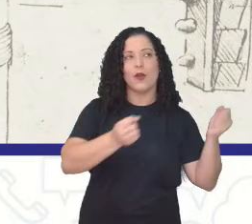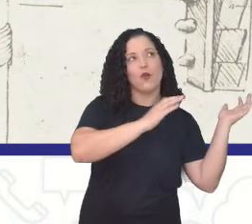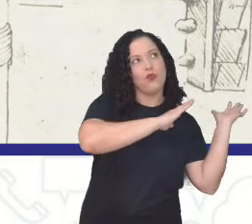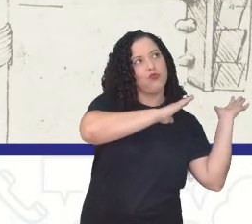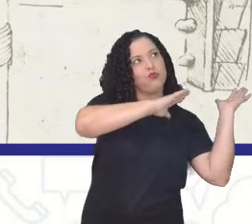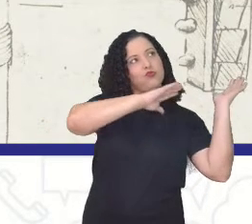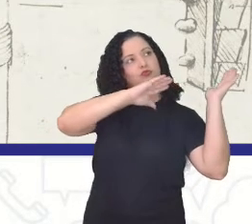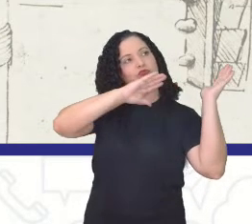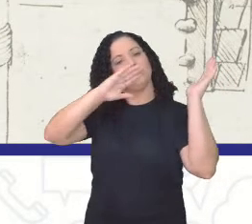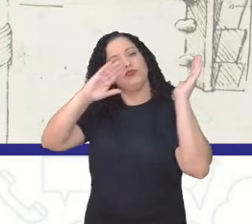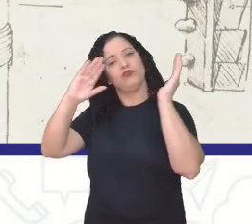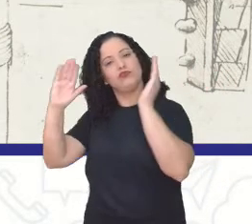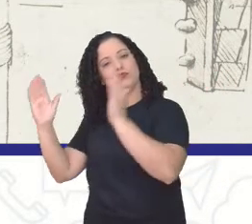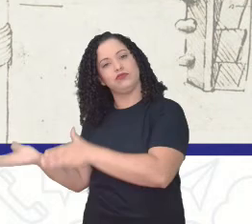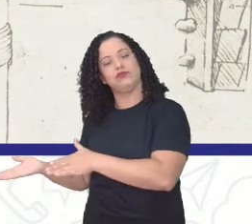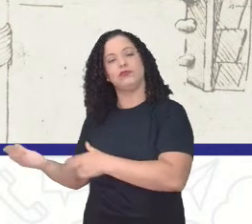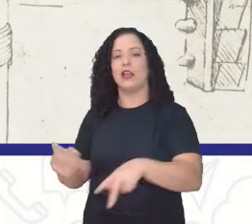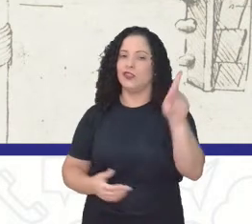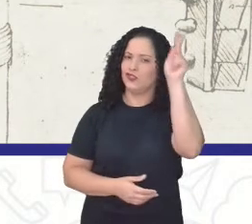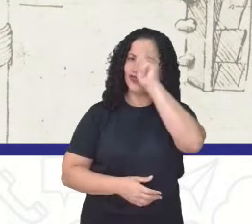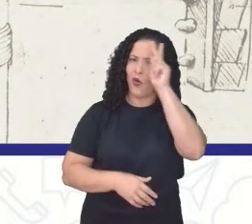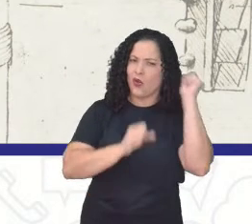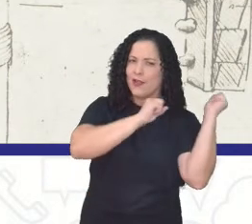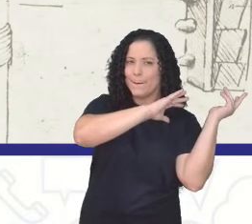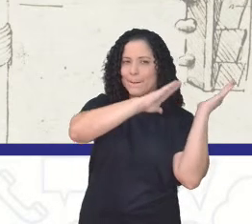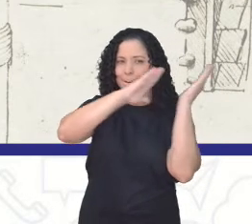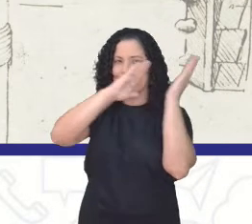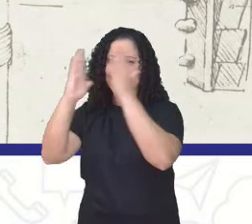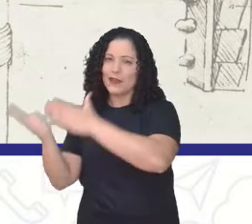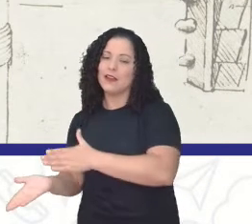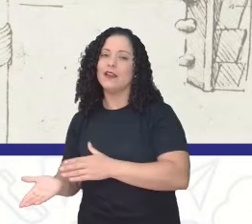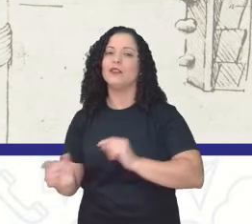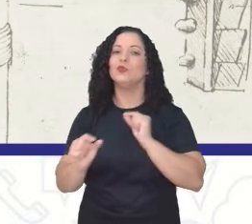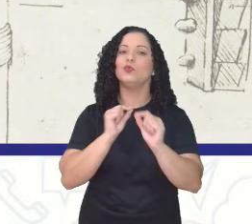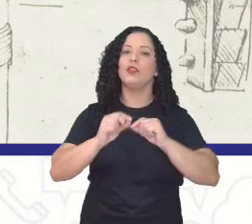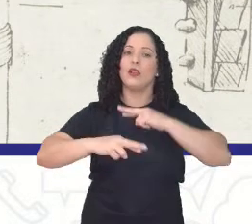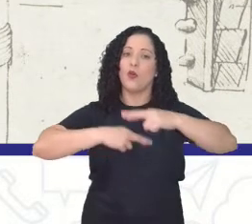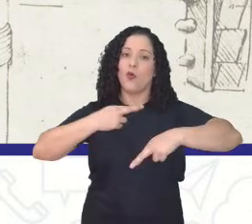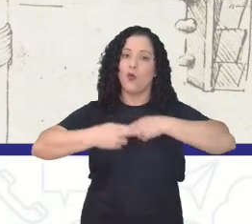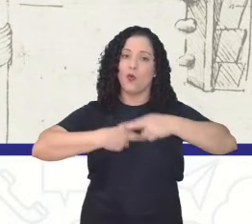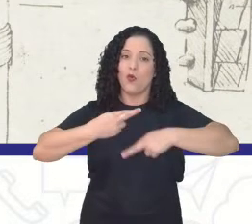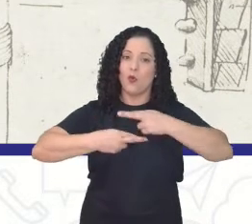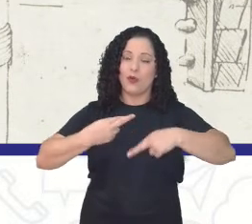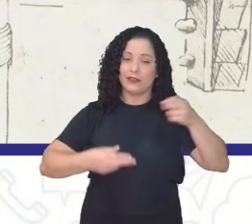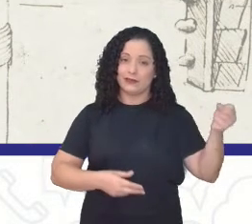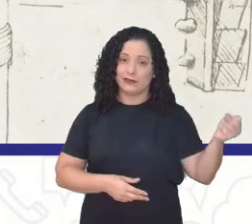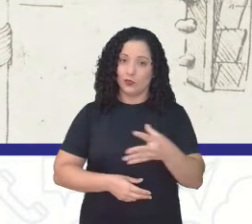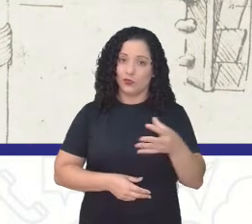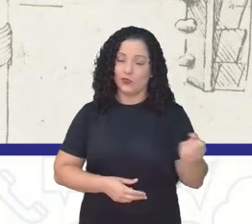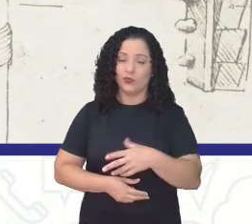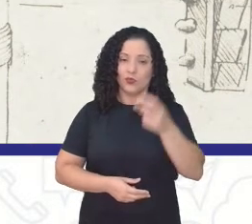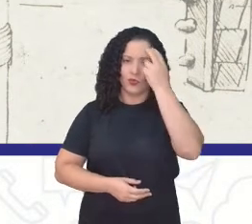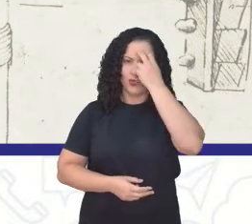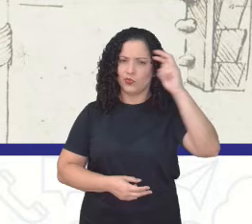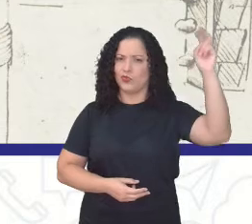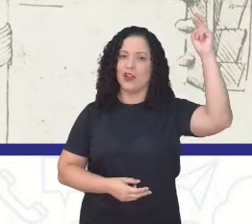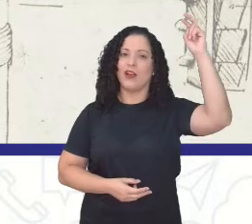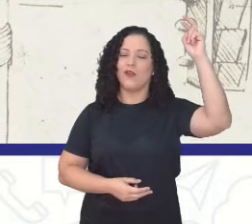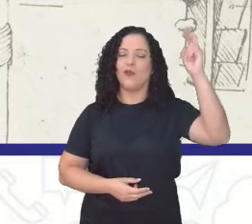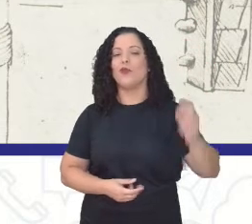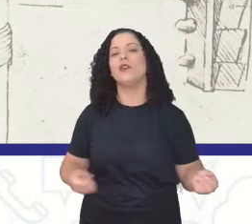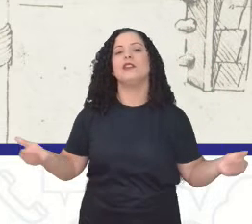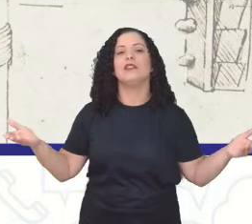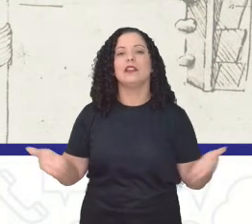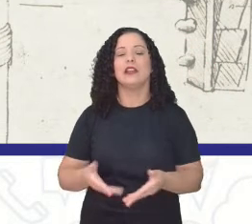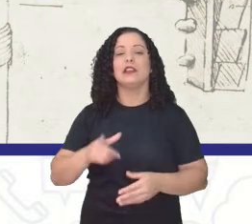da história, como um desdobramento do renascimento cultural que nós estudamos nas últimas aulas, a gente